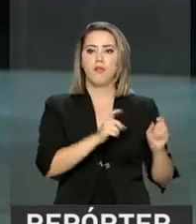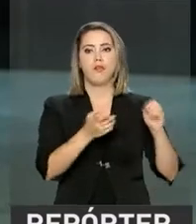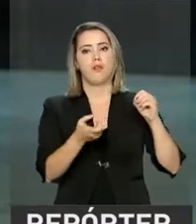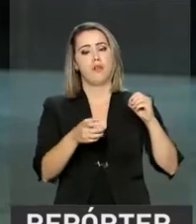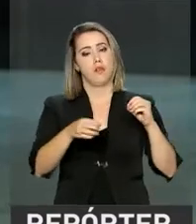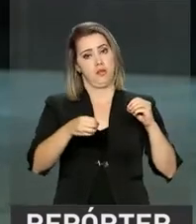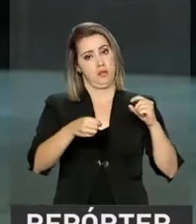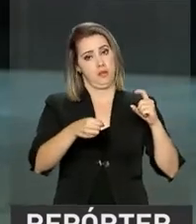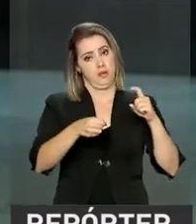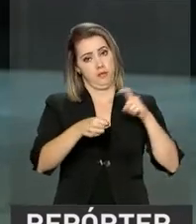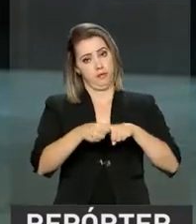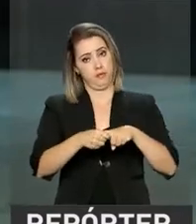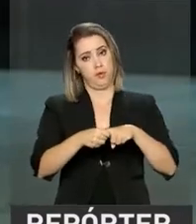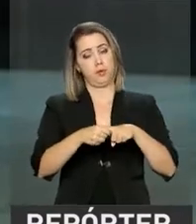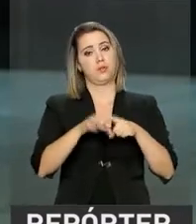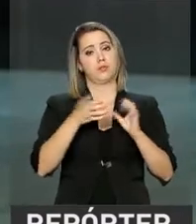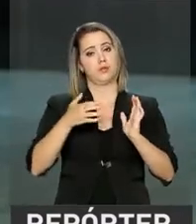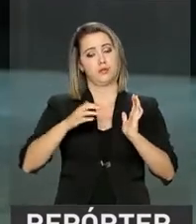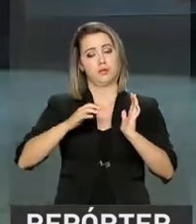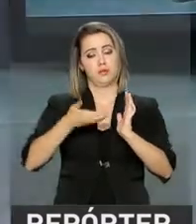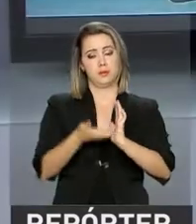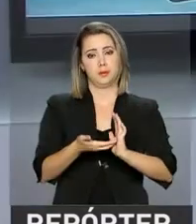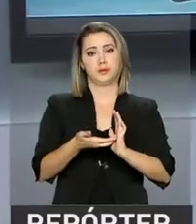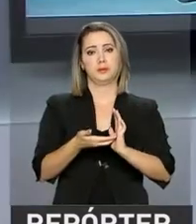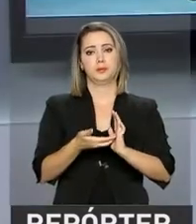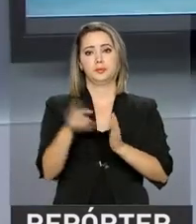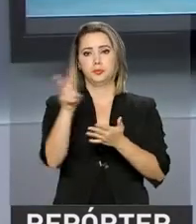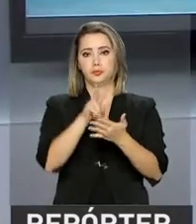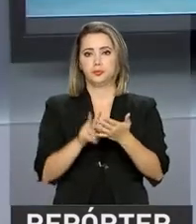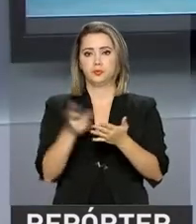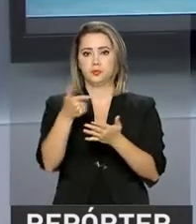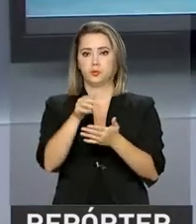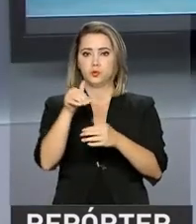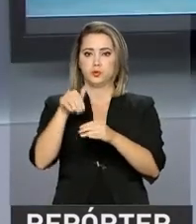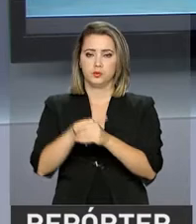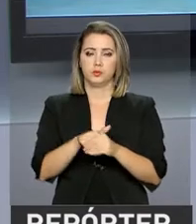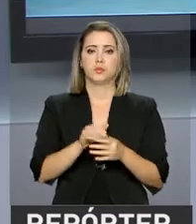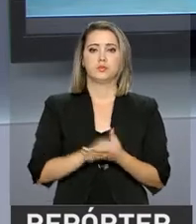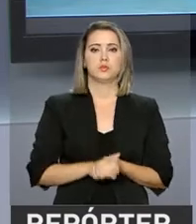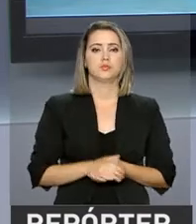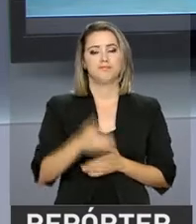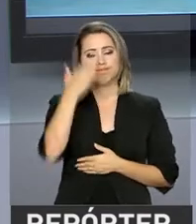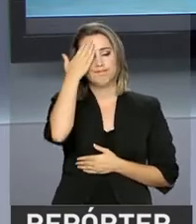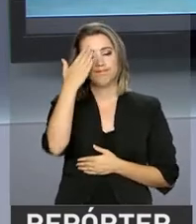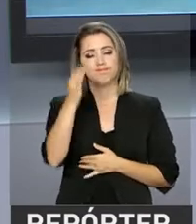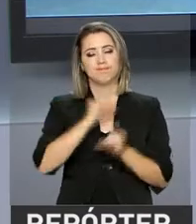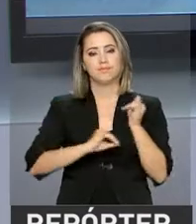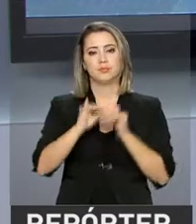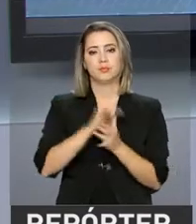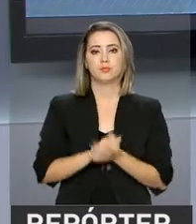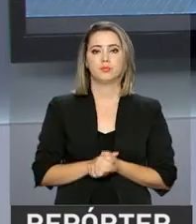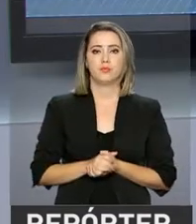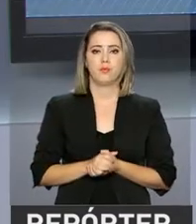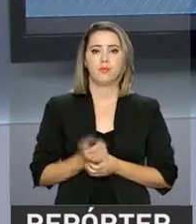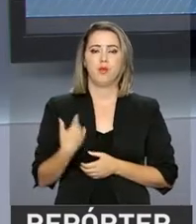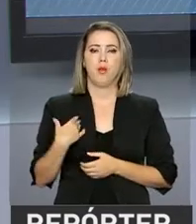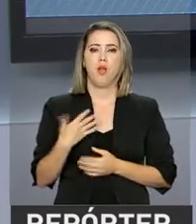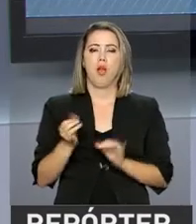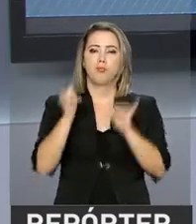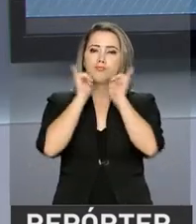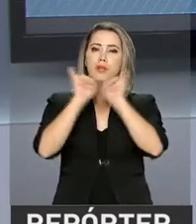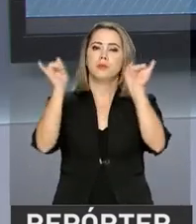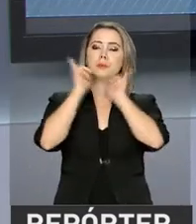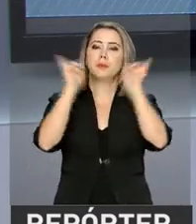Câmara para uma nova análise dos deputados. Roberto. Tá certo, Luana. Muito obrigado pela sua participação. A campanha nacional